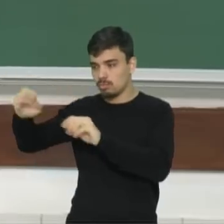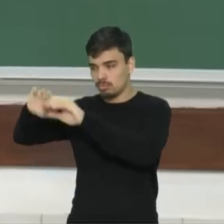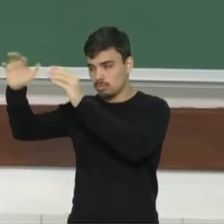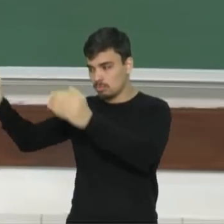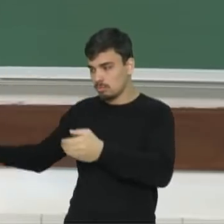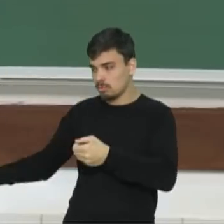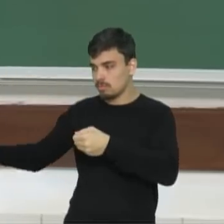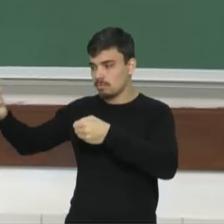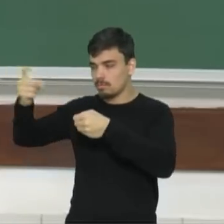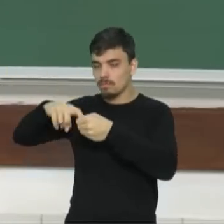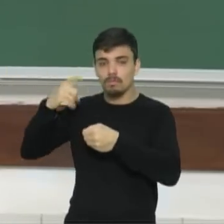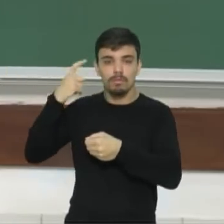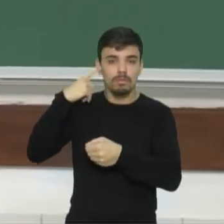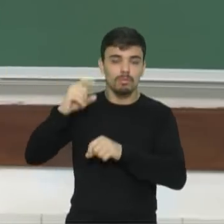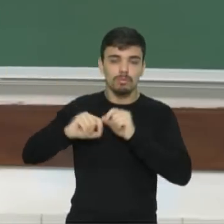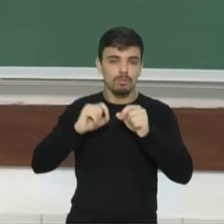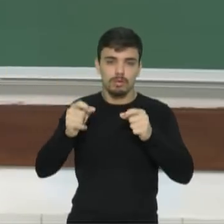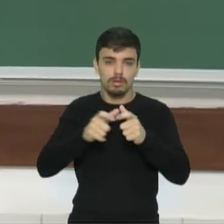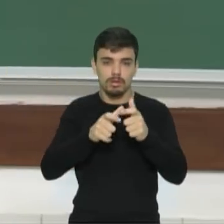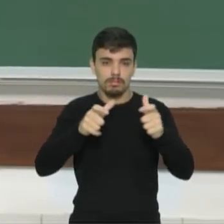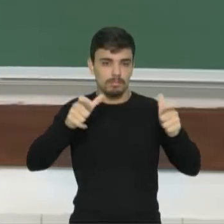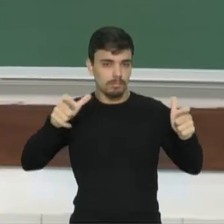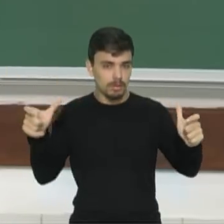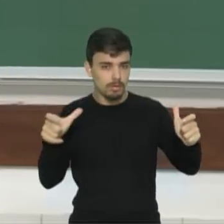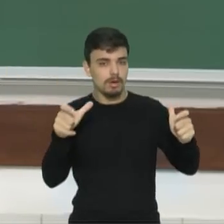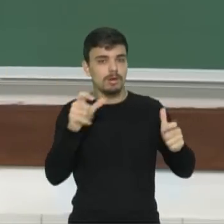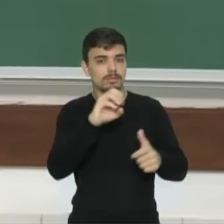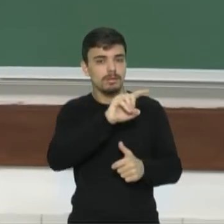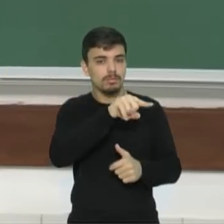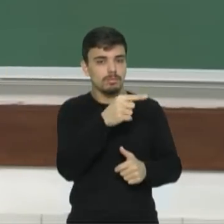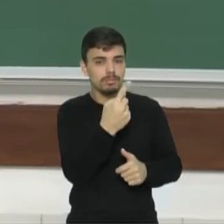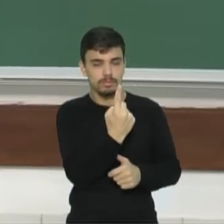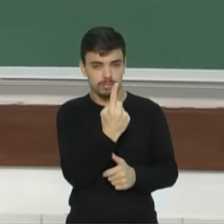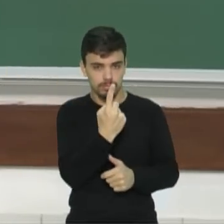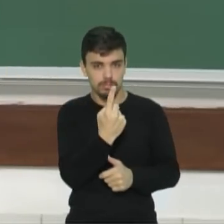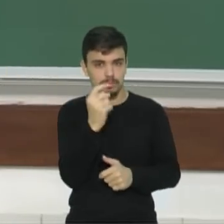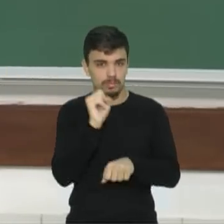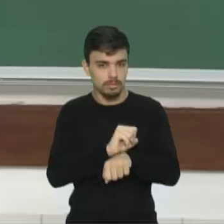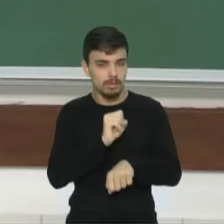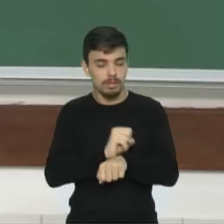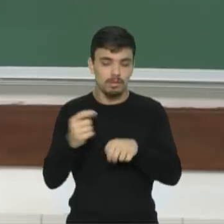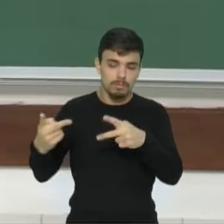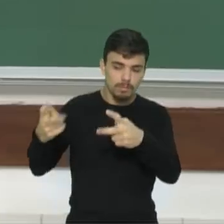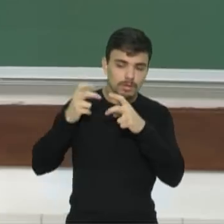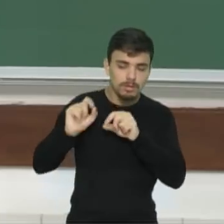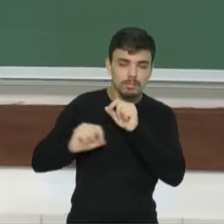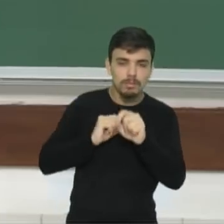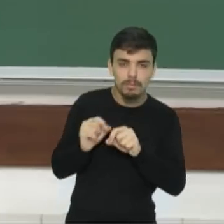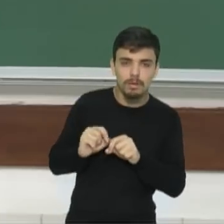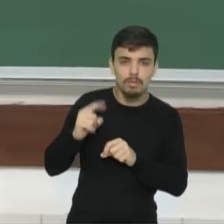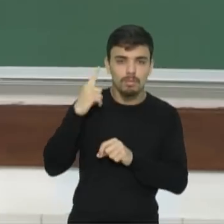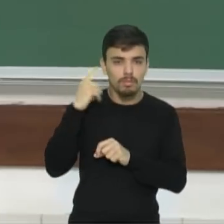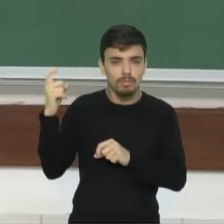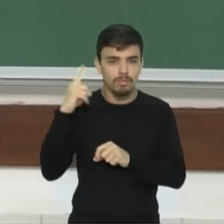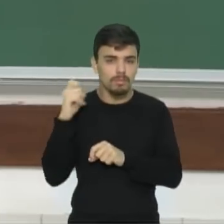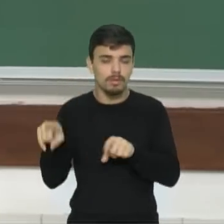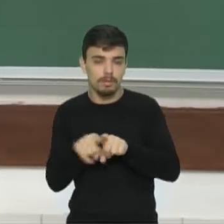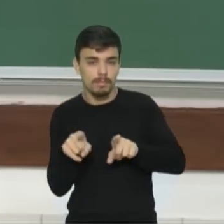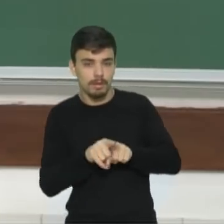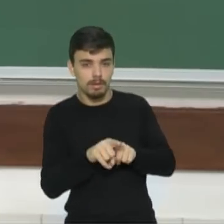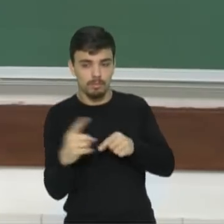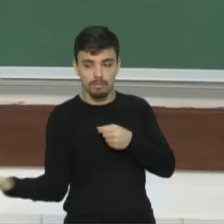chegar na minha orelha com um intervalo maior do que 0,1 segundos, eu percebo o som que eu emiti, uau, e o som que